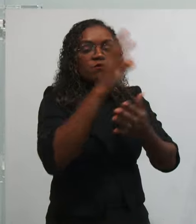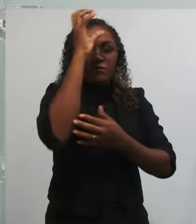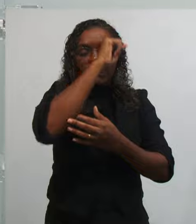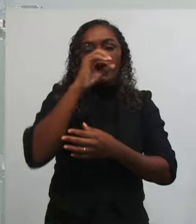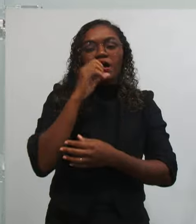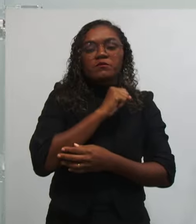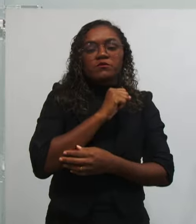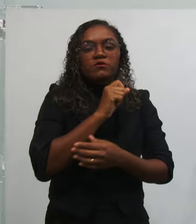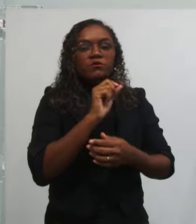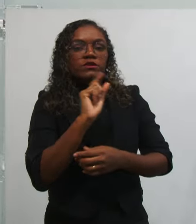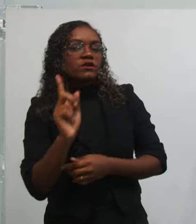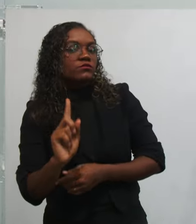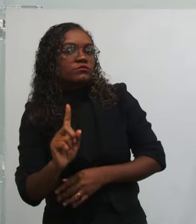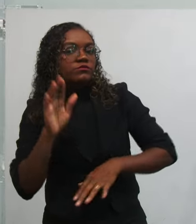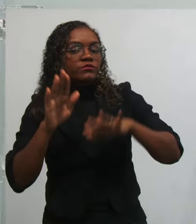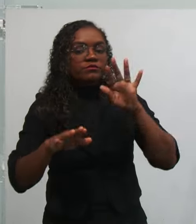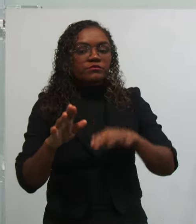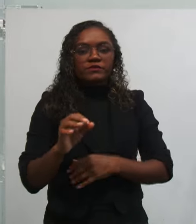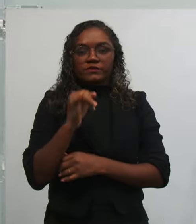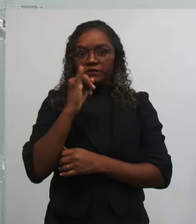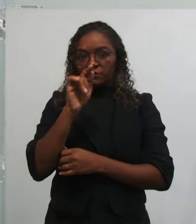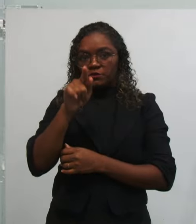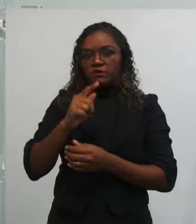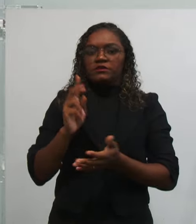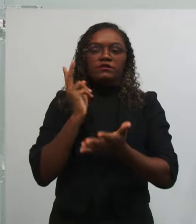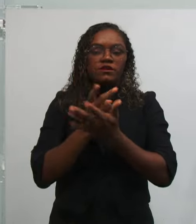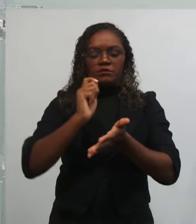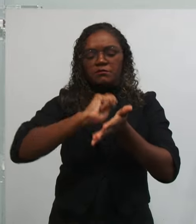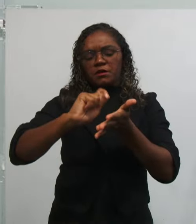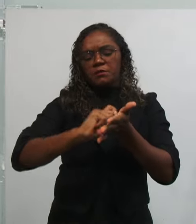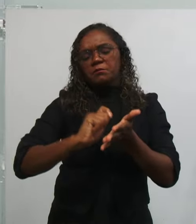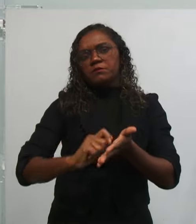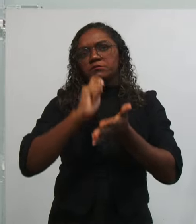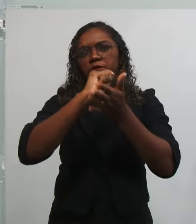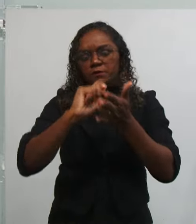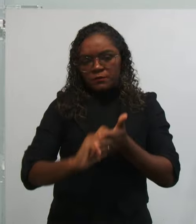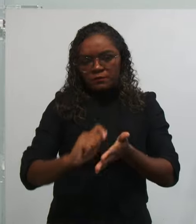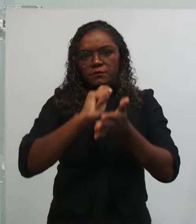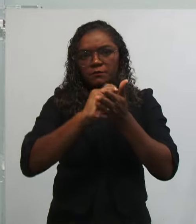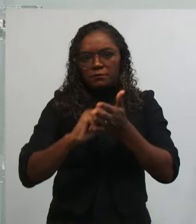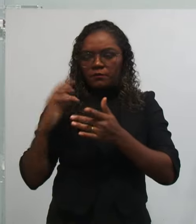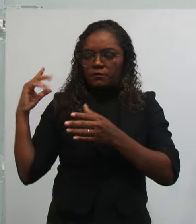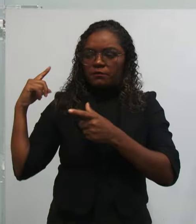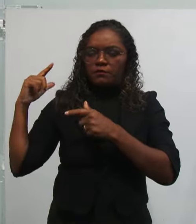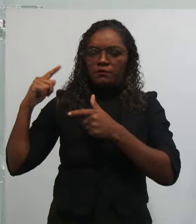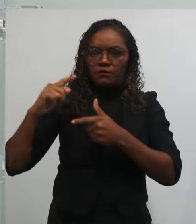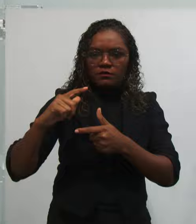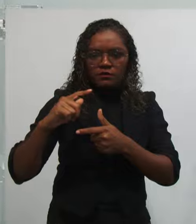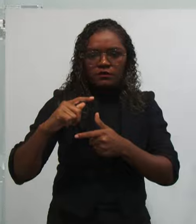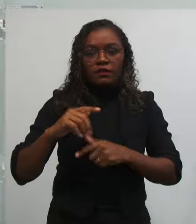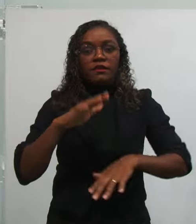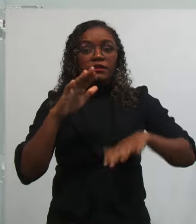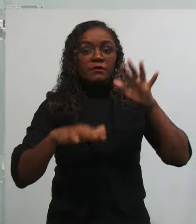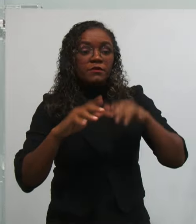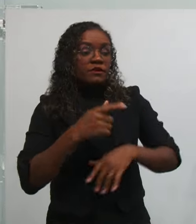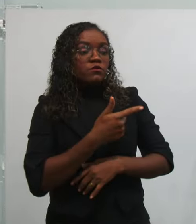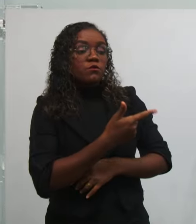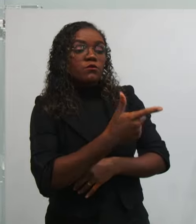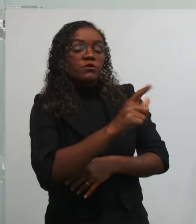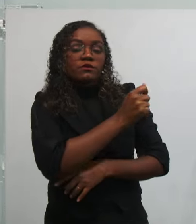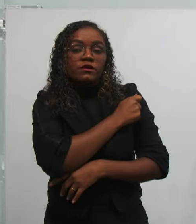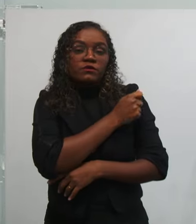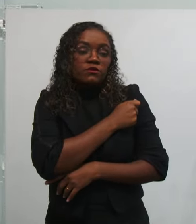escritos o tempo todo você vai estar prejudicando outros estilos de aprendizagem que os alunos poderiam